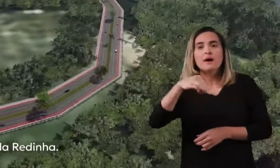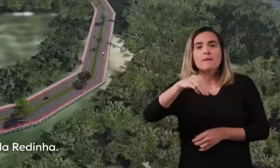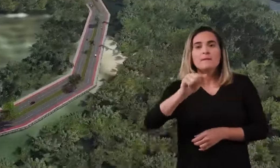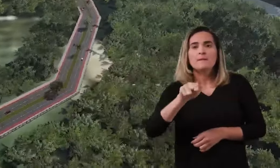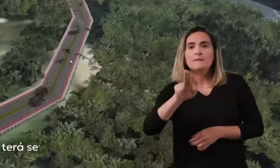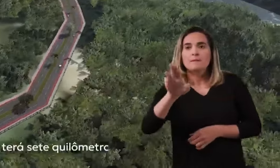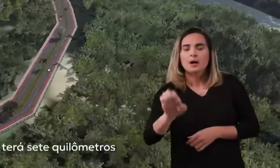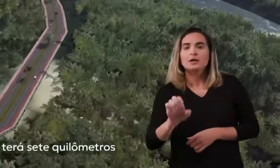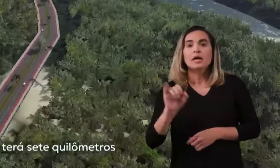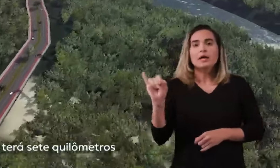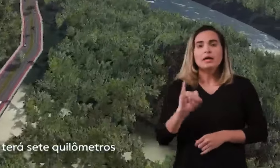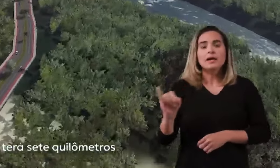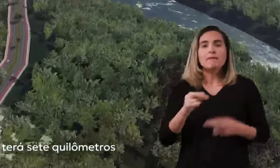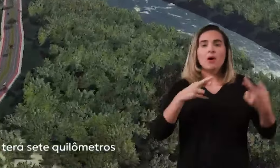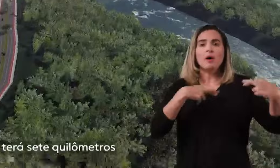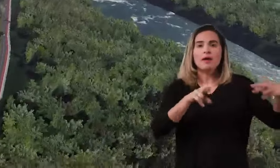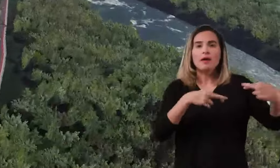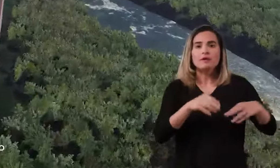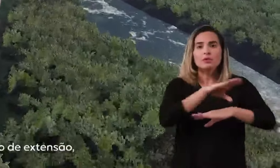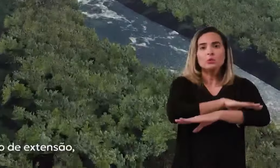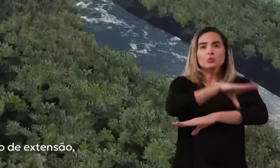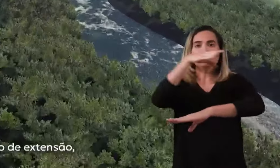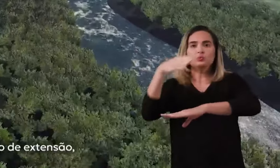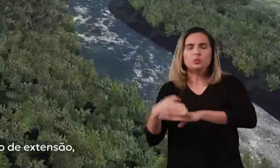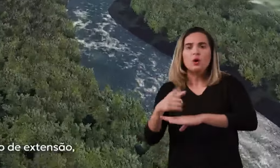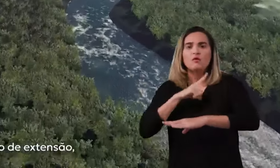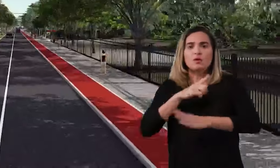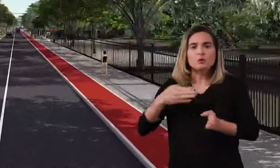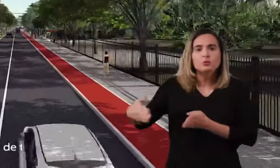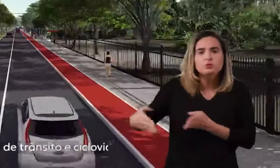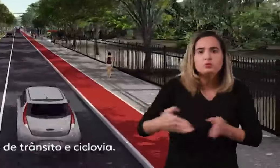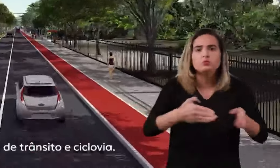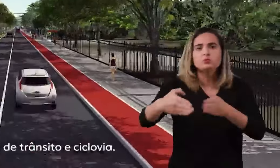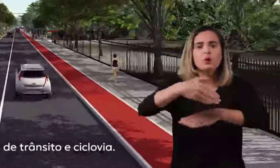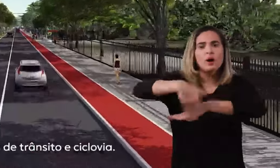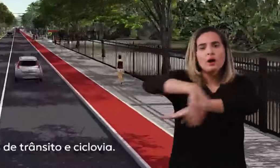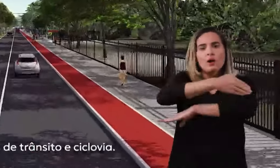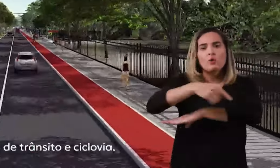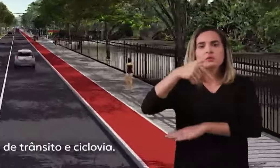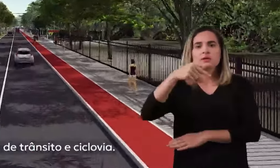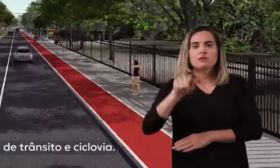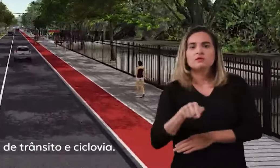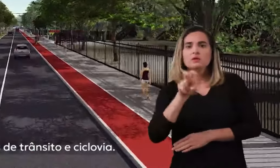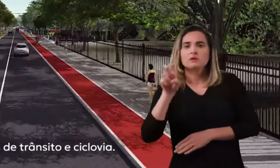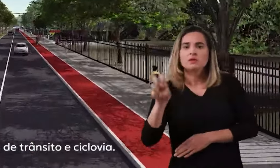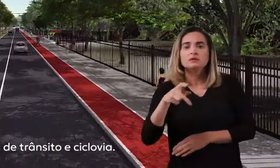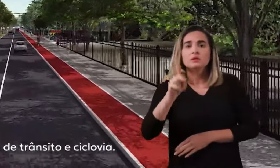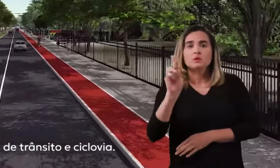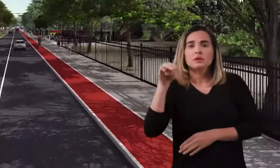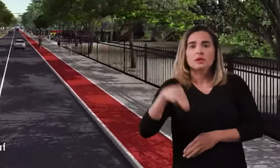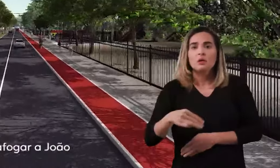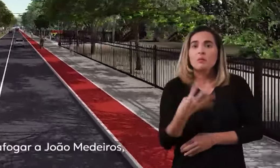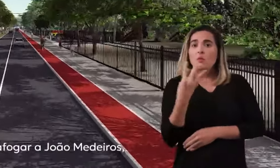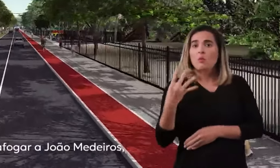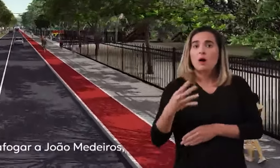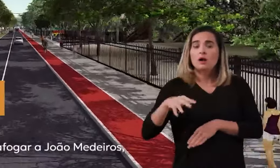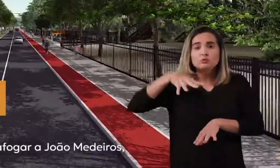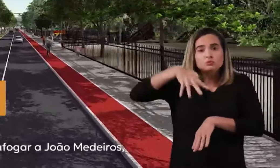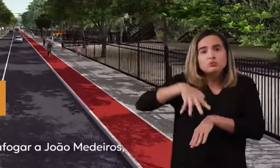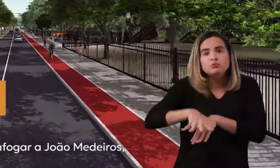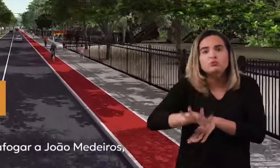Ridinha. Essa avenida terá 7,5 km de extensão, 4 faixas de trânsito e ciclovia. A obra